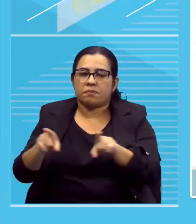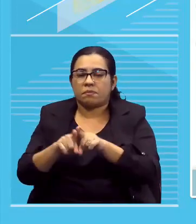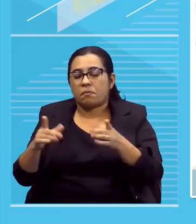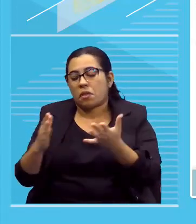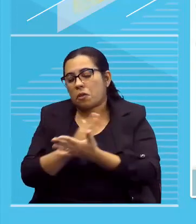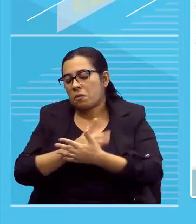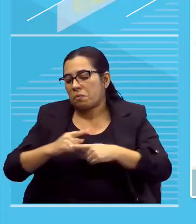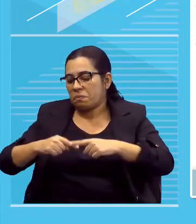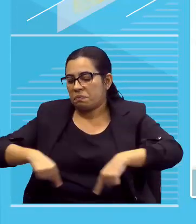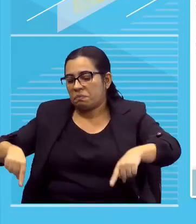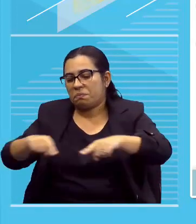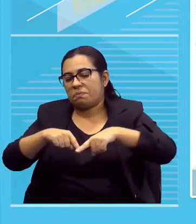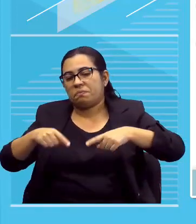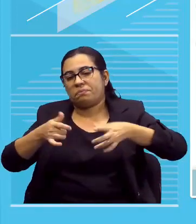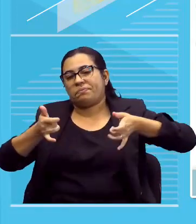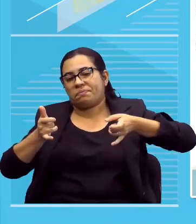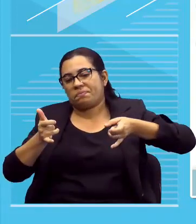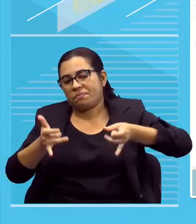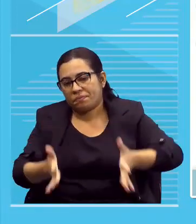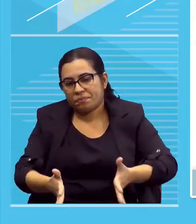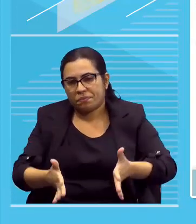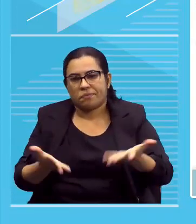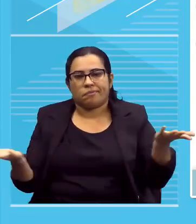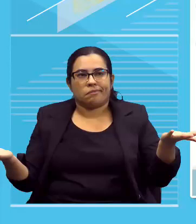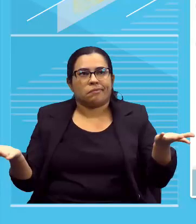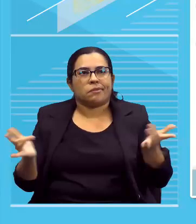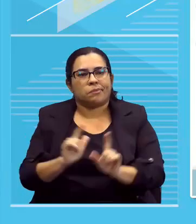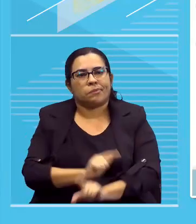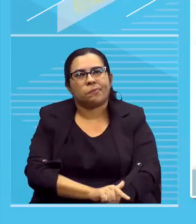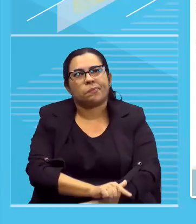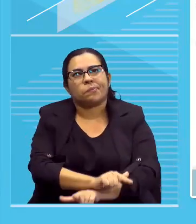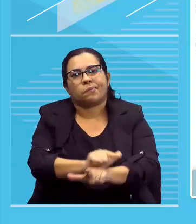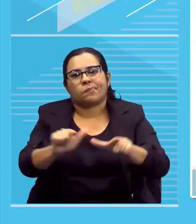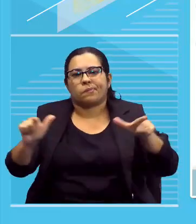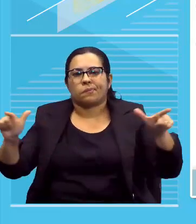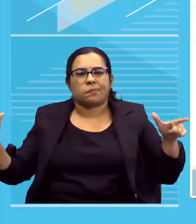era o que tínhamos vazio demográfico